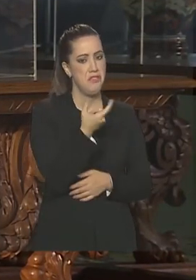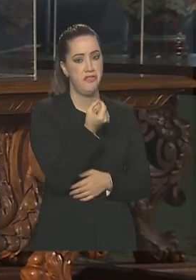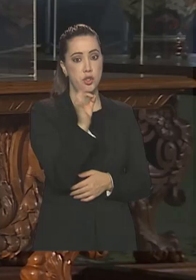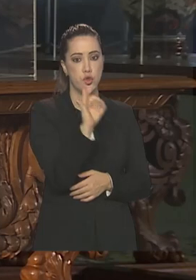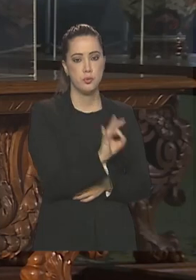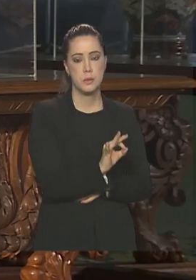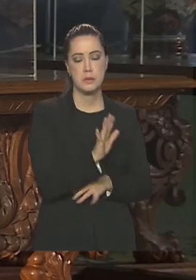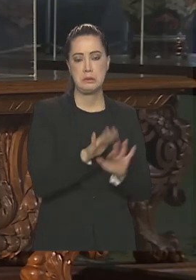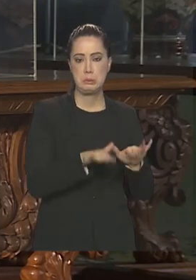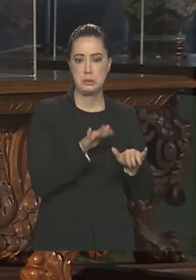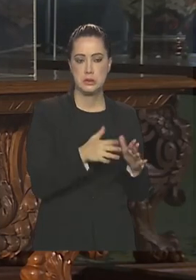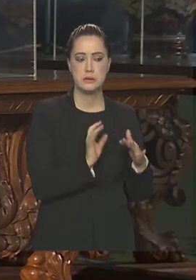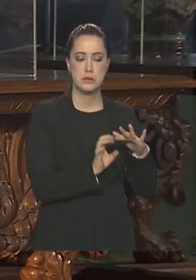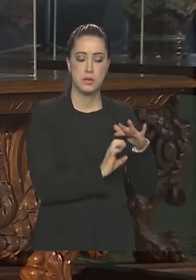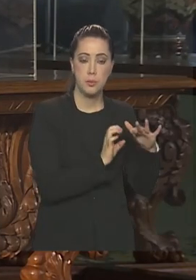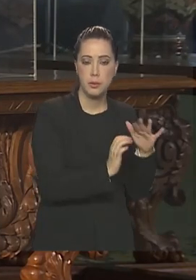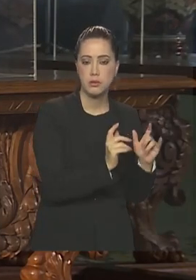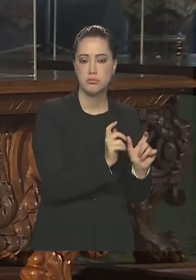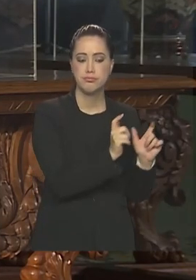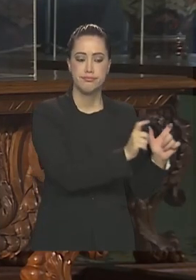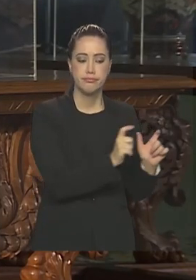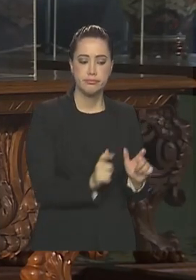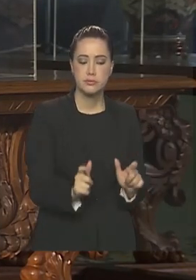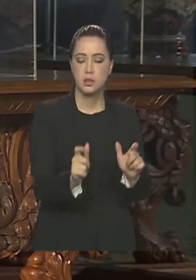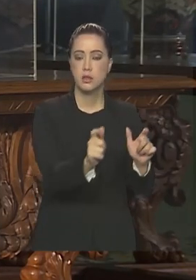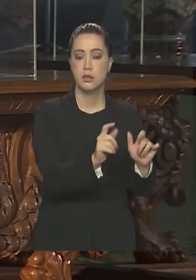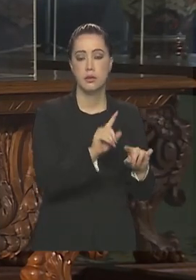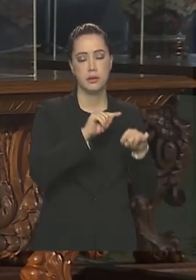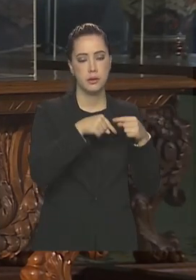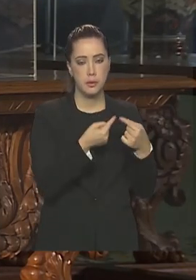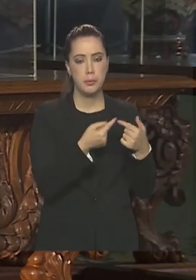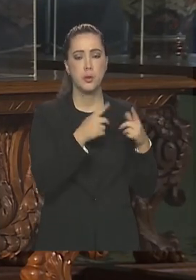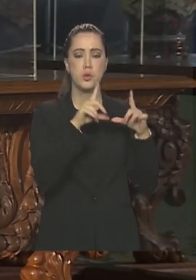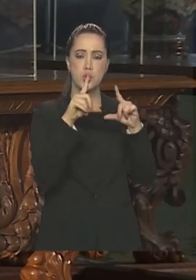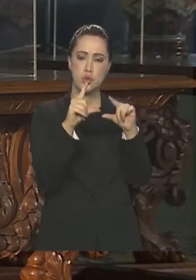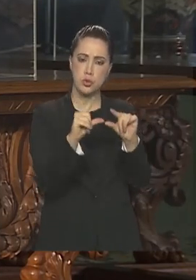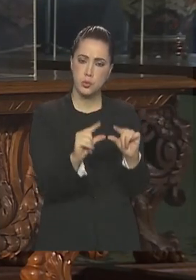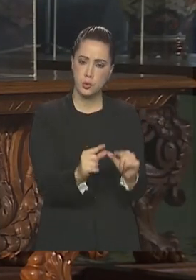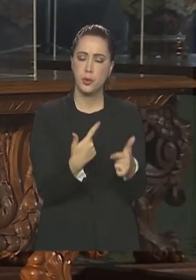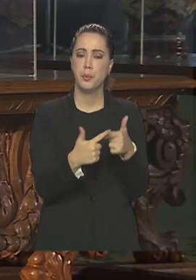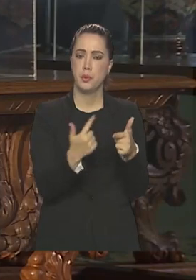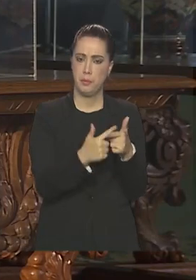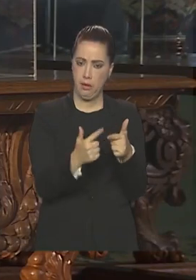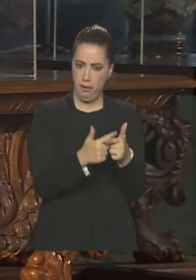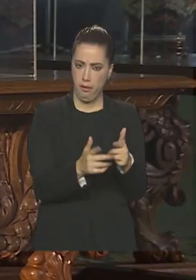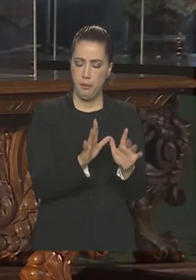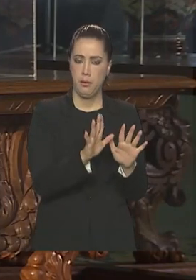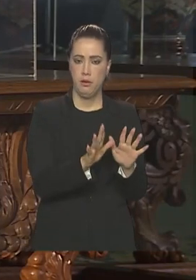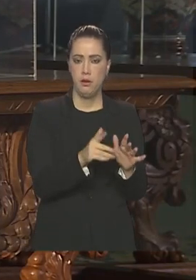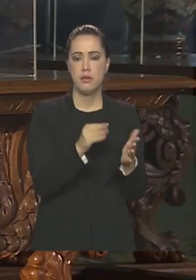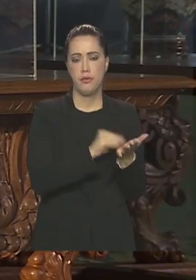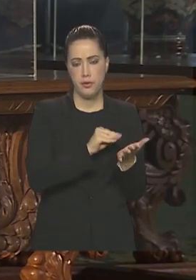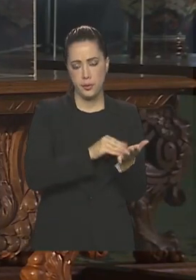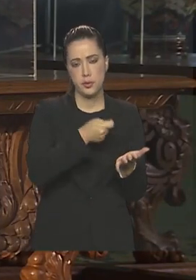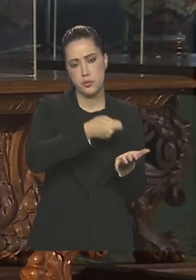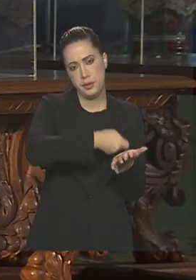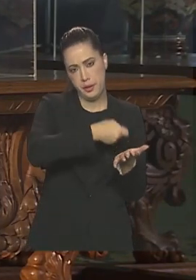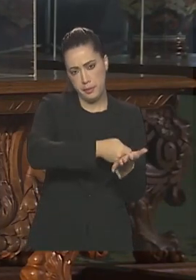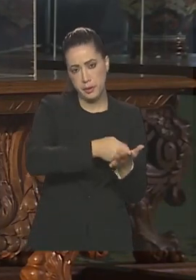em algumas distribuidoras. Aí depois tivemos uma redução dessa inadimplência, até porque as pessoas